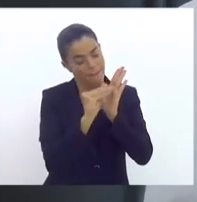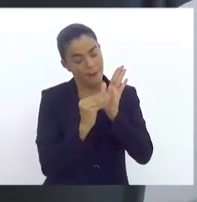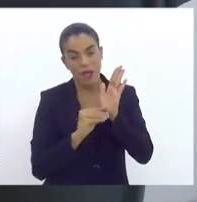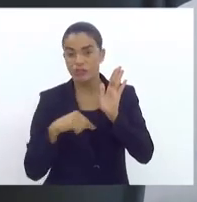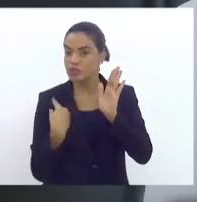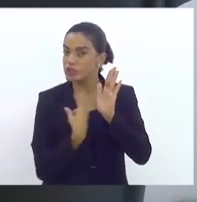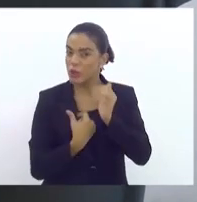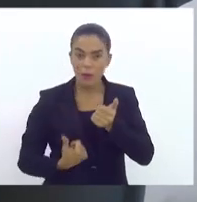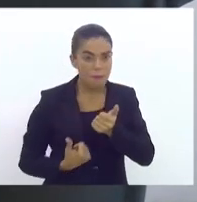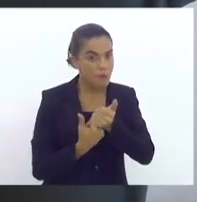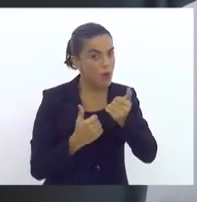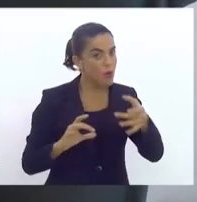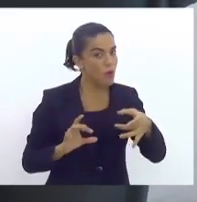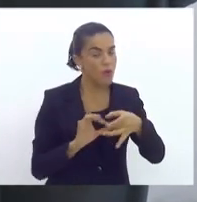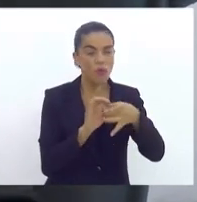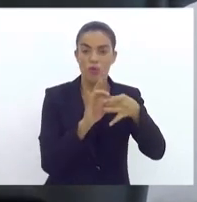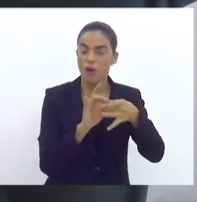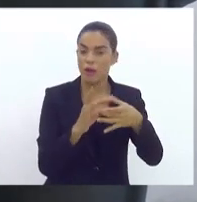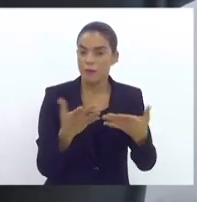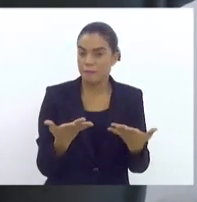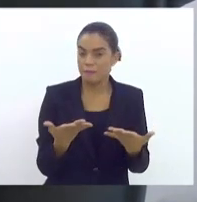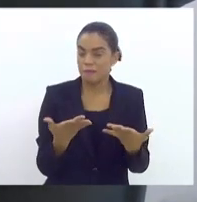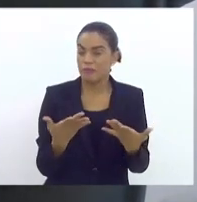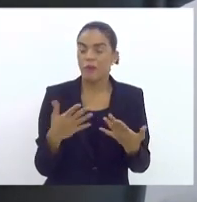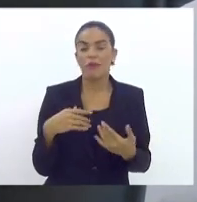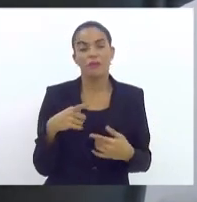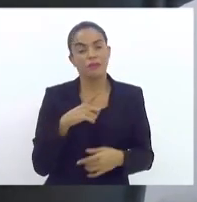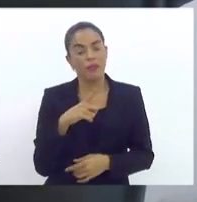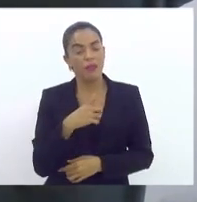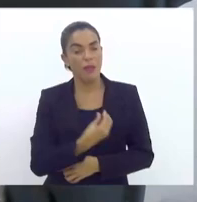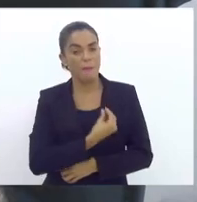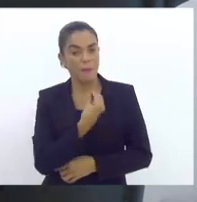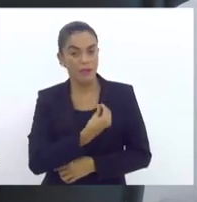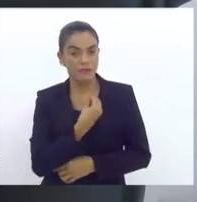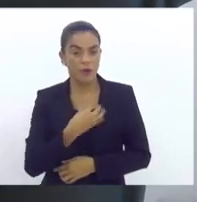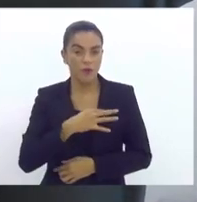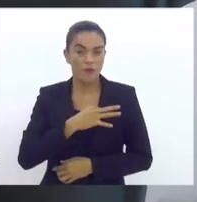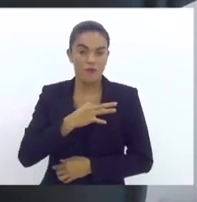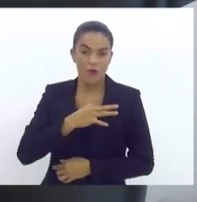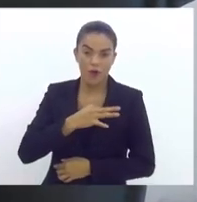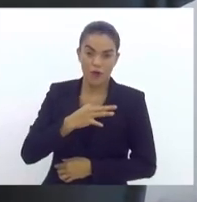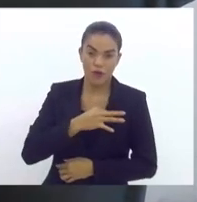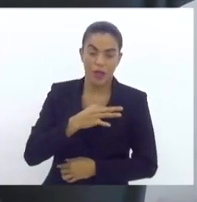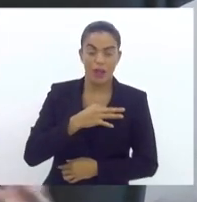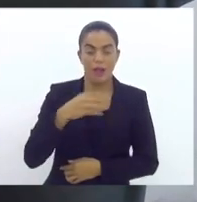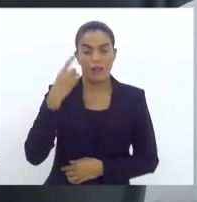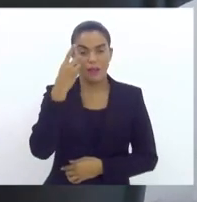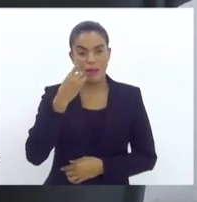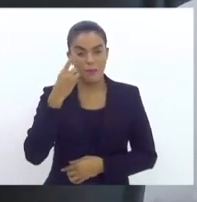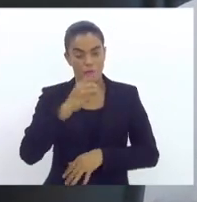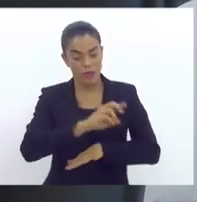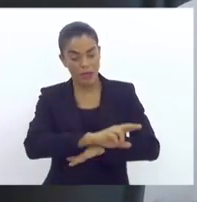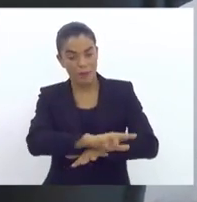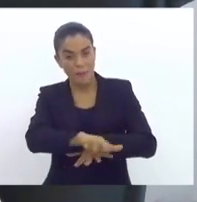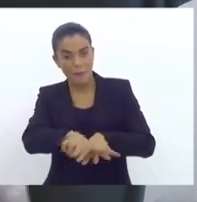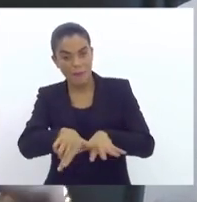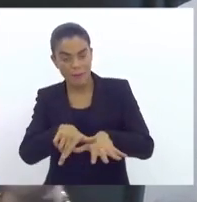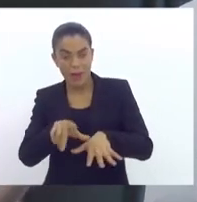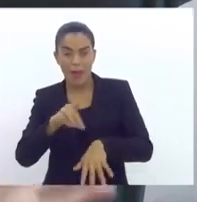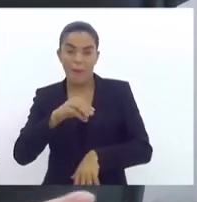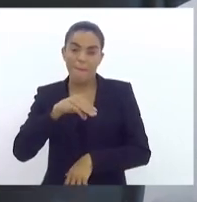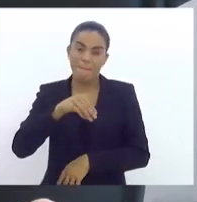aqui para somar Então acho que ter a participação voluntária da deputada índia da deputada Marta